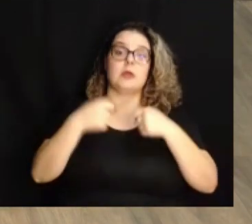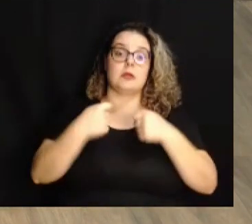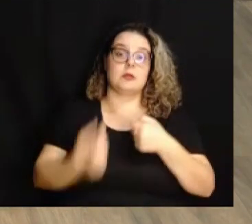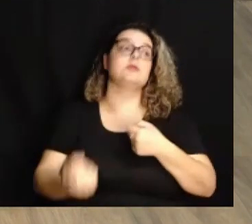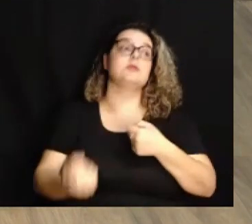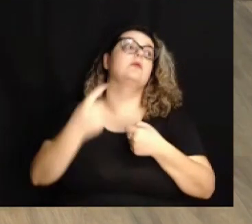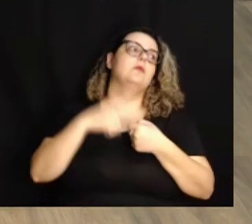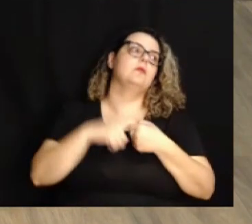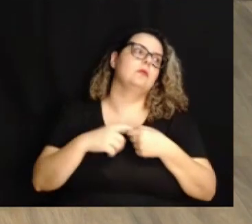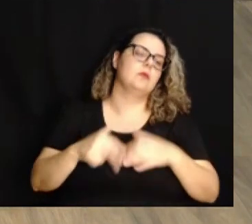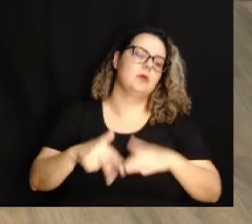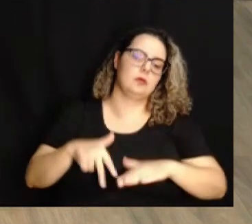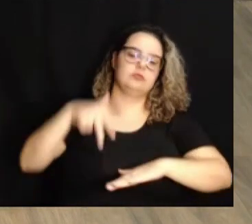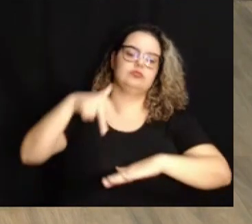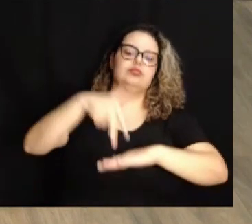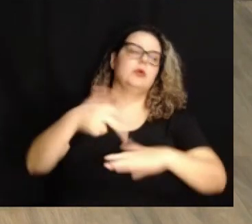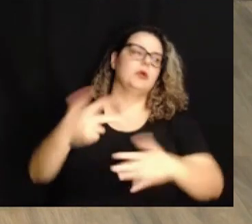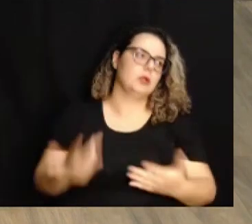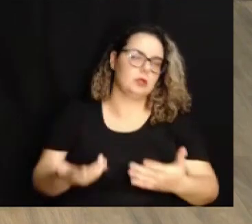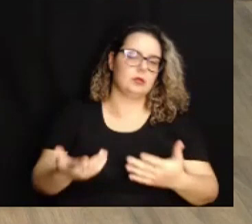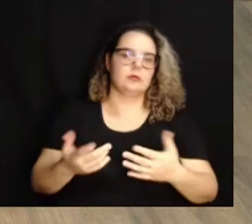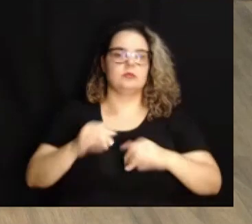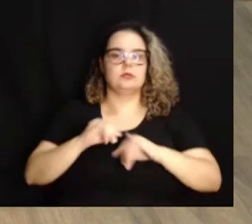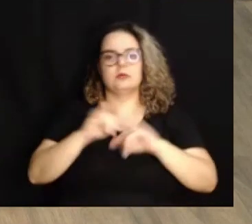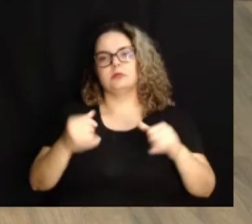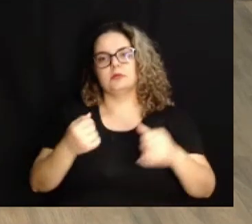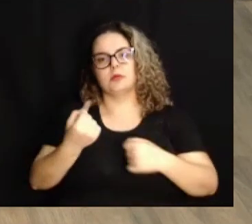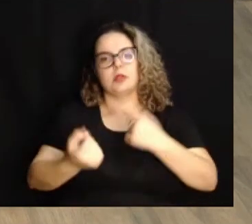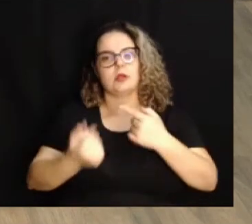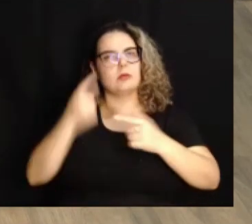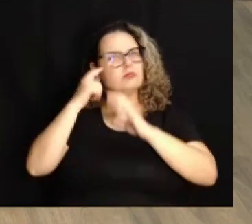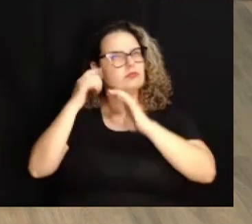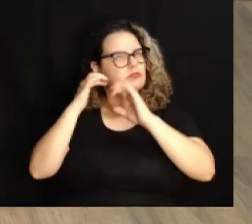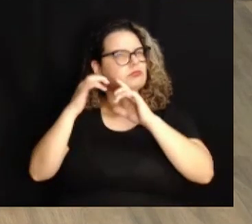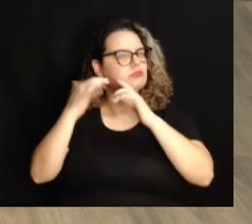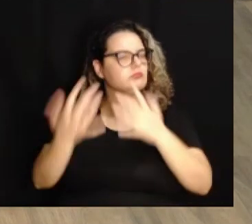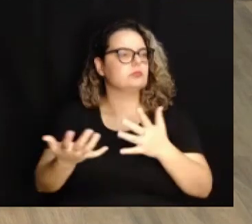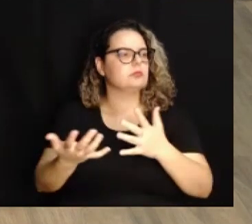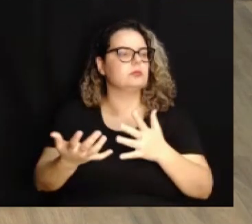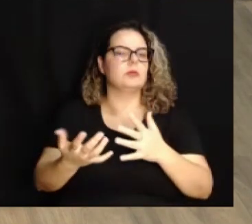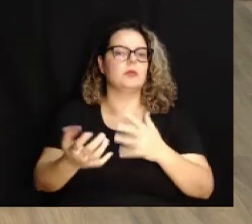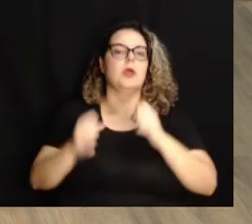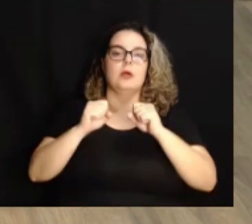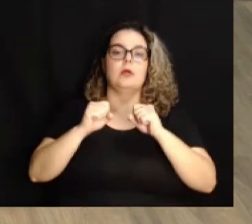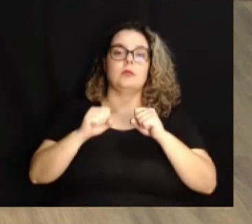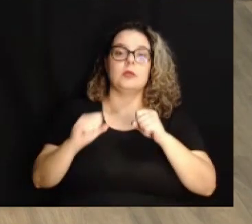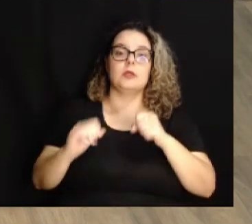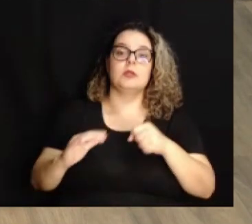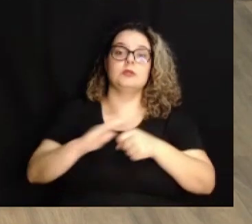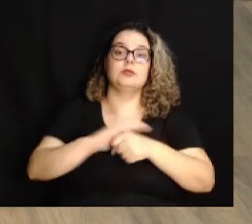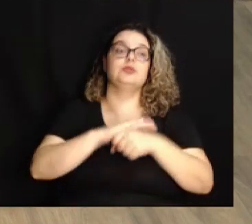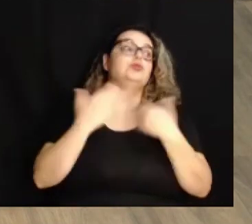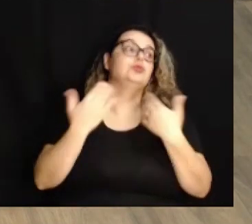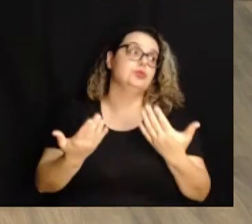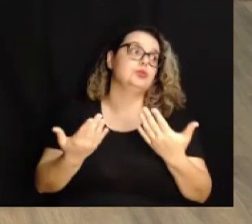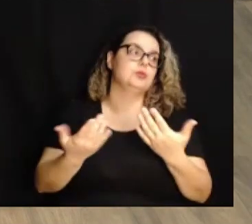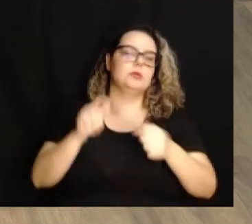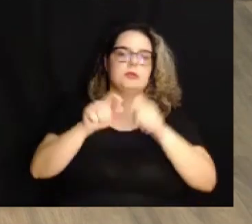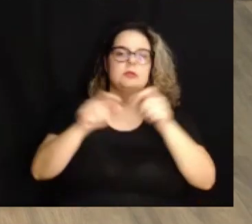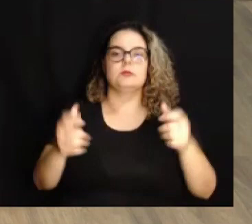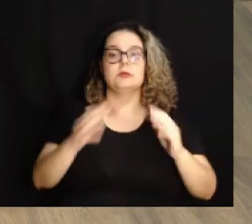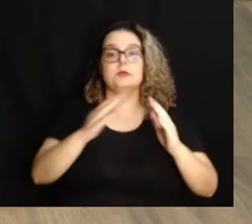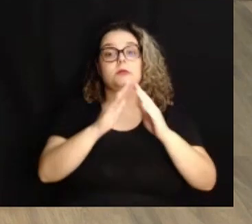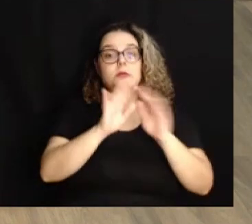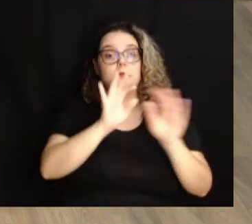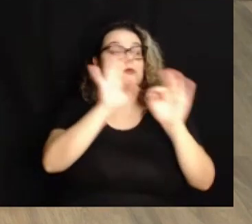você deixasse algo para que pudesse preencher, né, essas pessoas que estão em casa assistindo o nosso ponto de